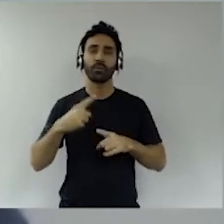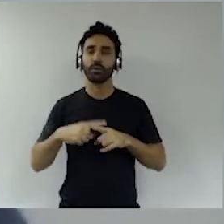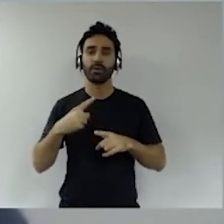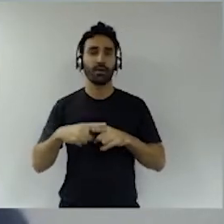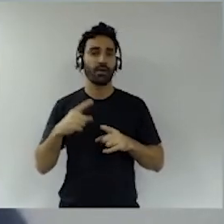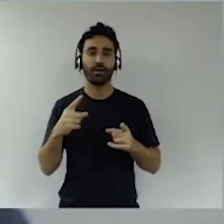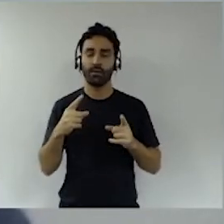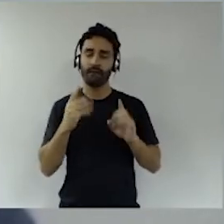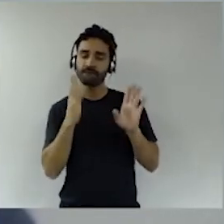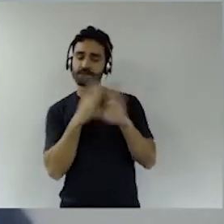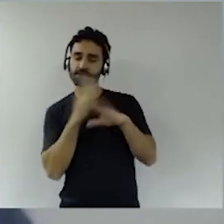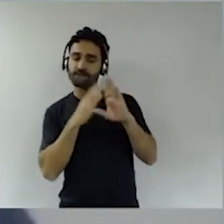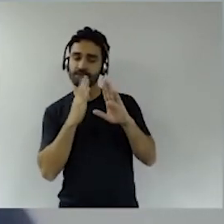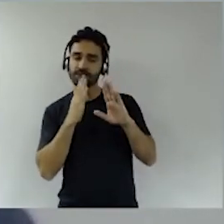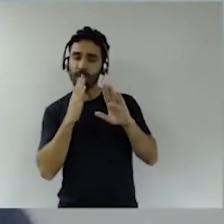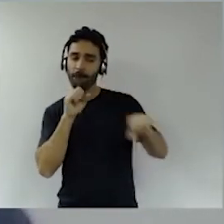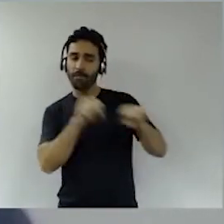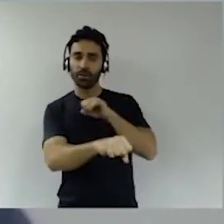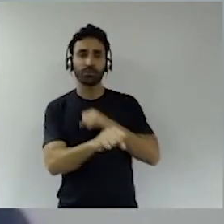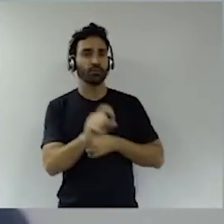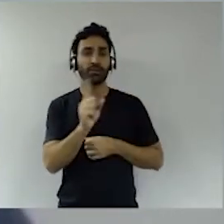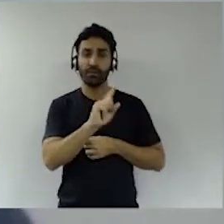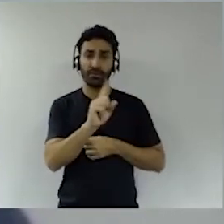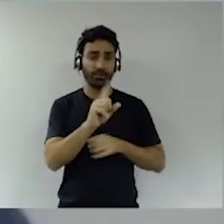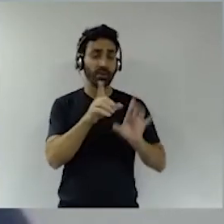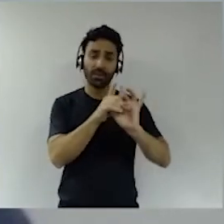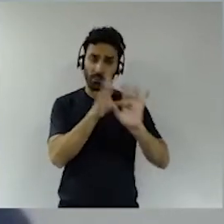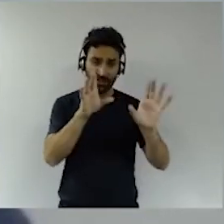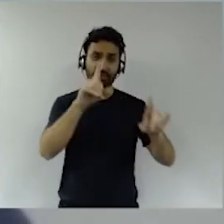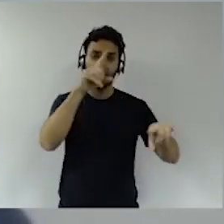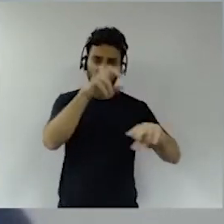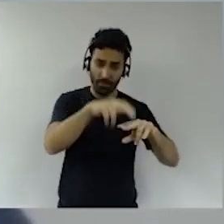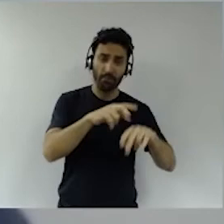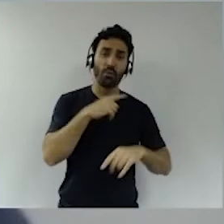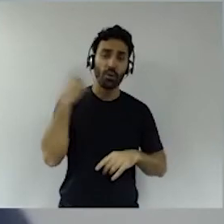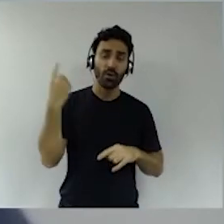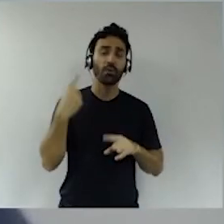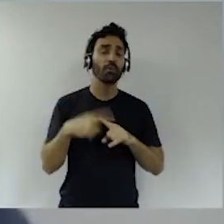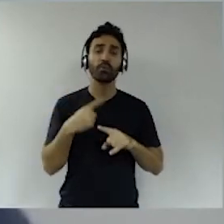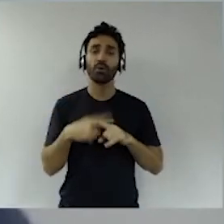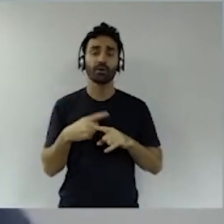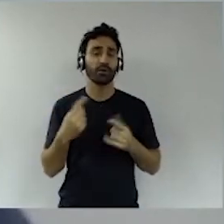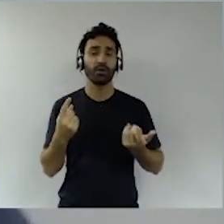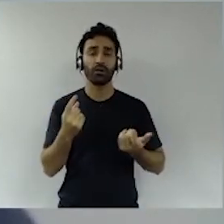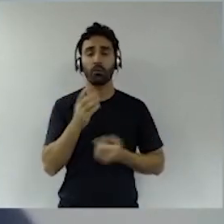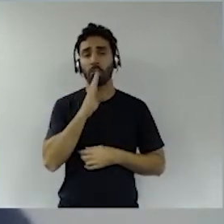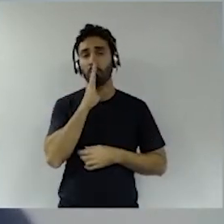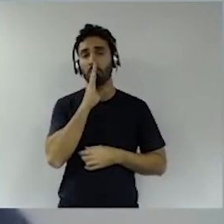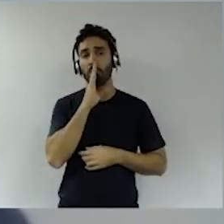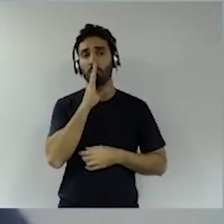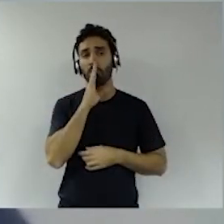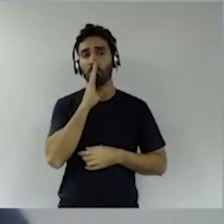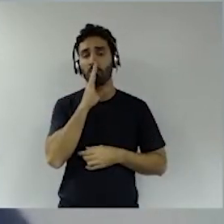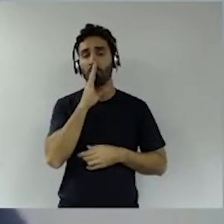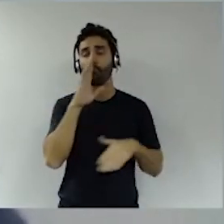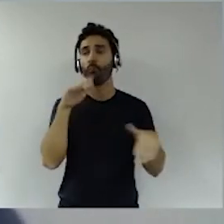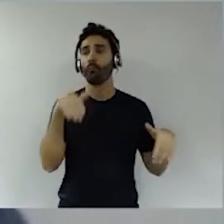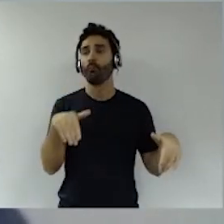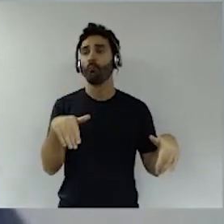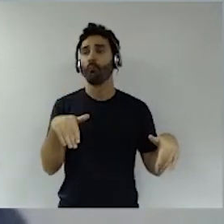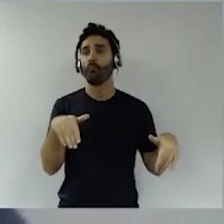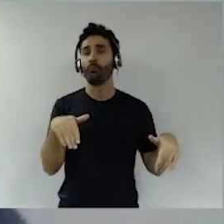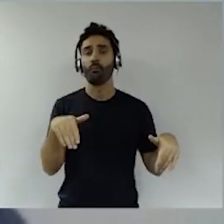emboscada. Será pela extinção lenta da apatia, pela indiferença e